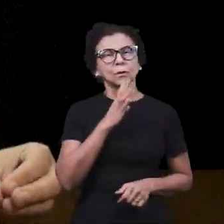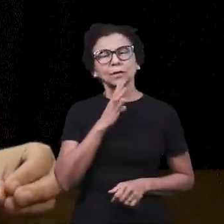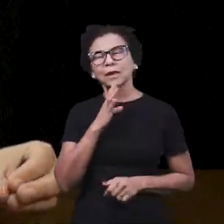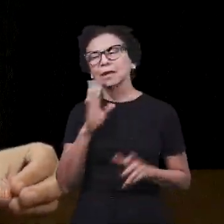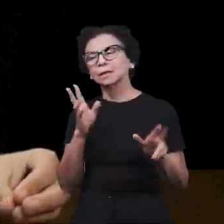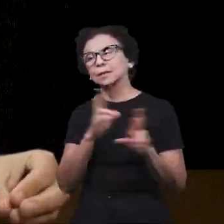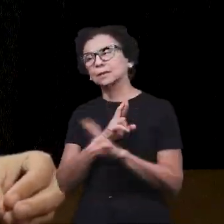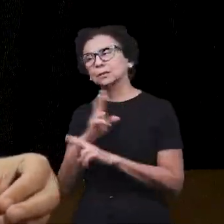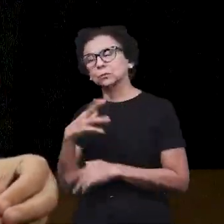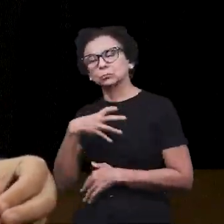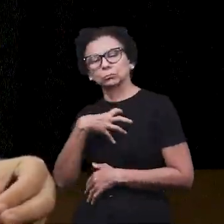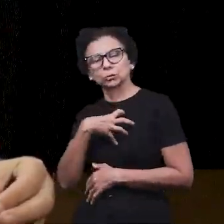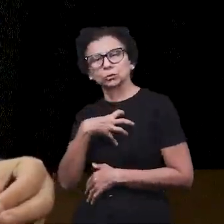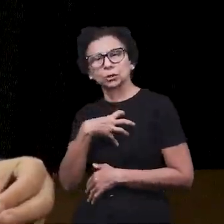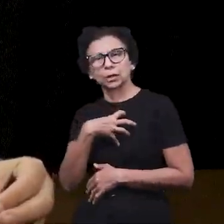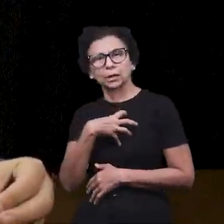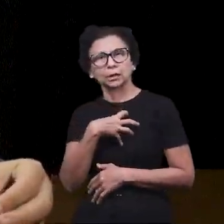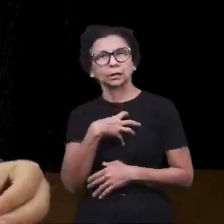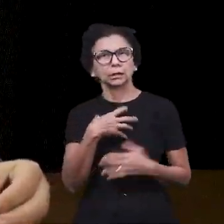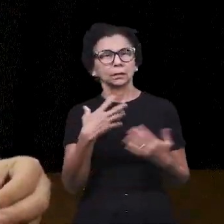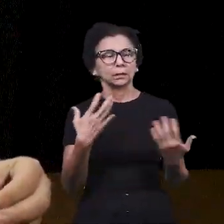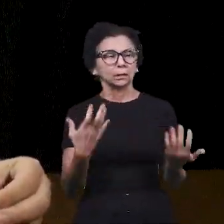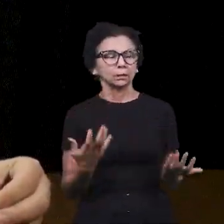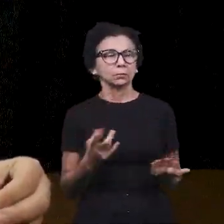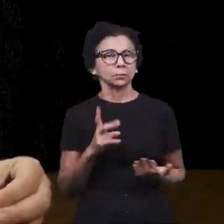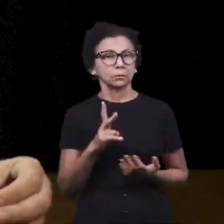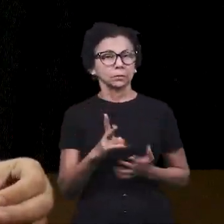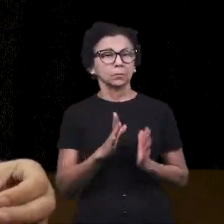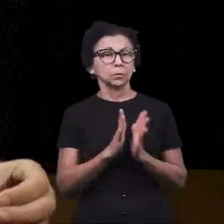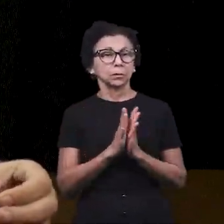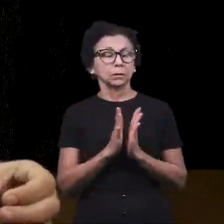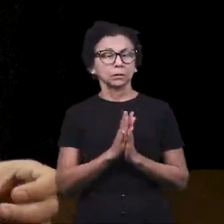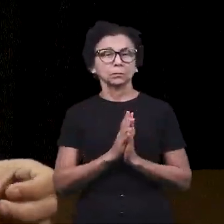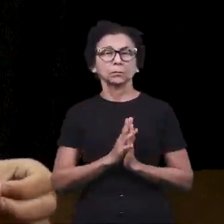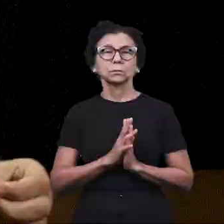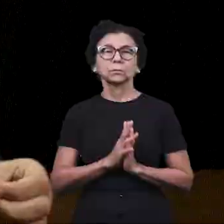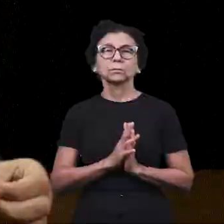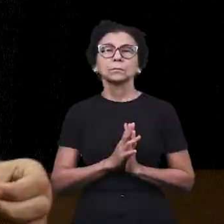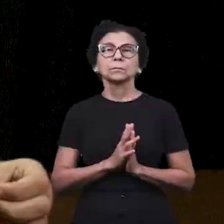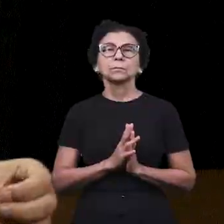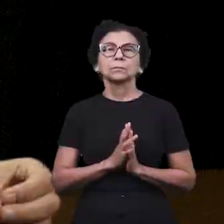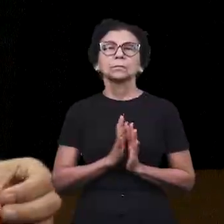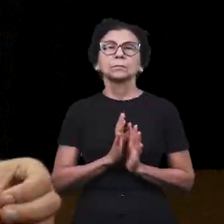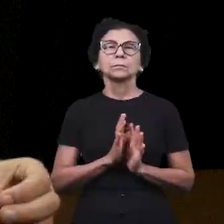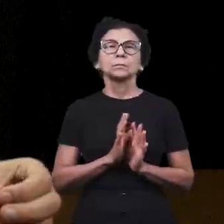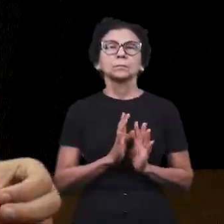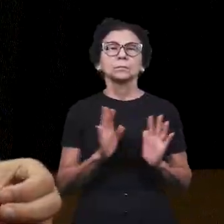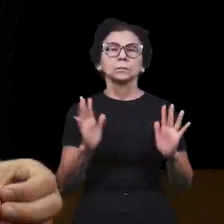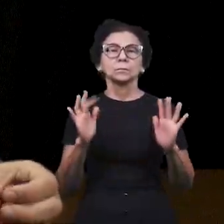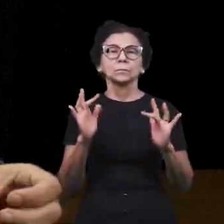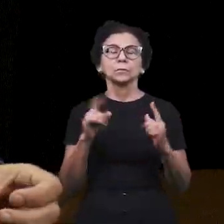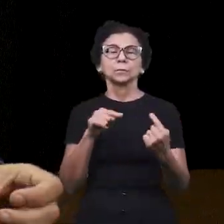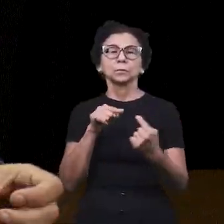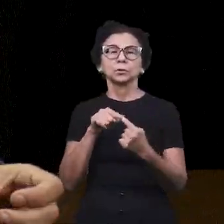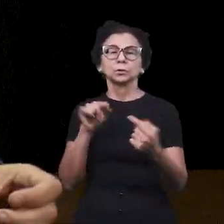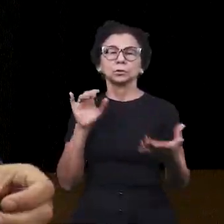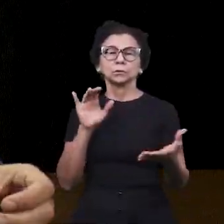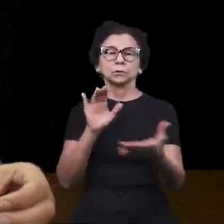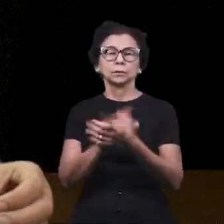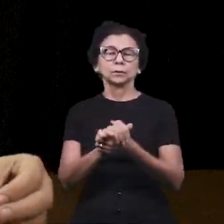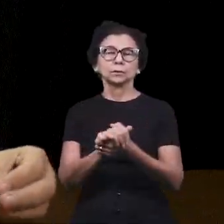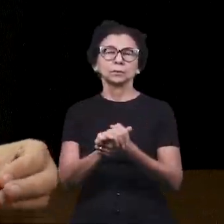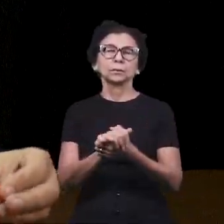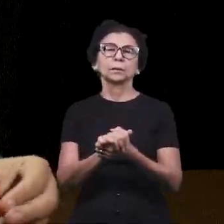conhecem o jeito, conhecem o gosto em santificação, mas é um namoro que o objetivo final é